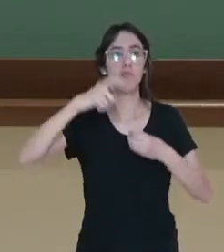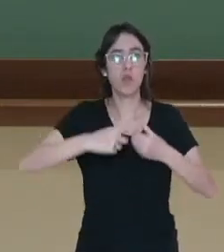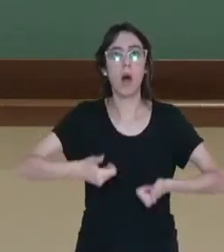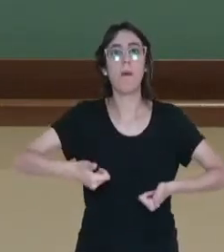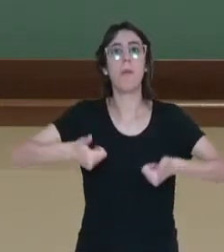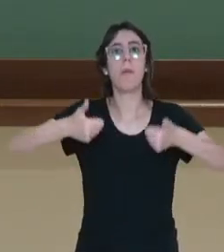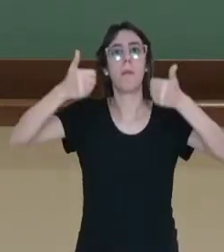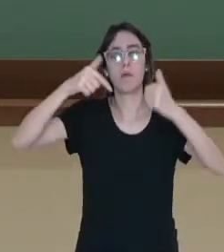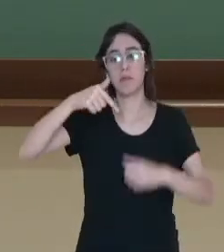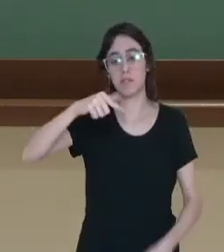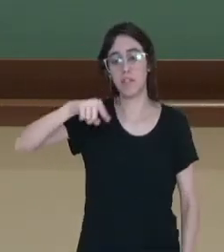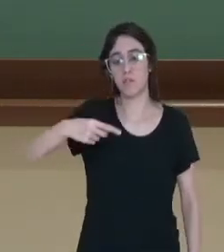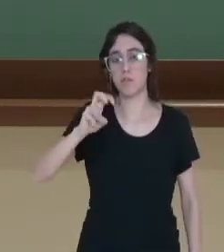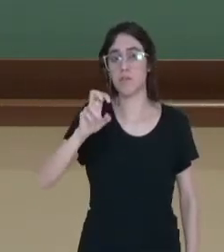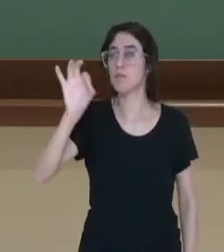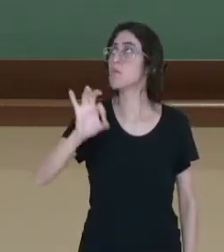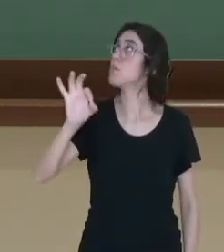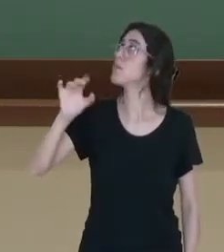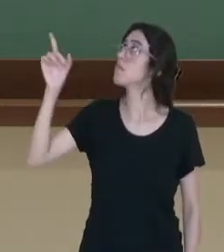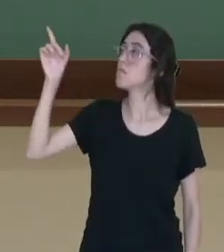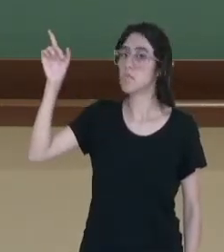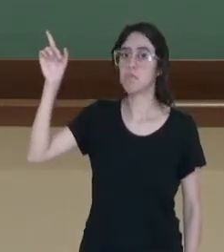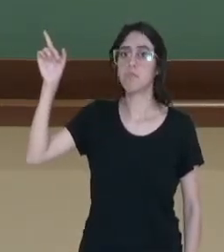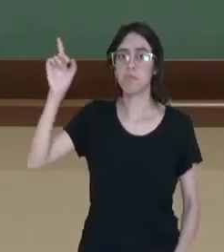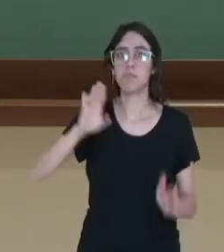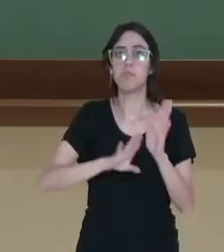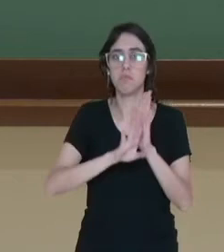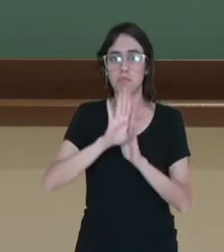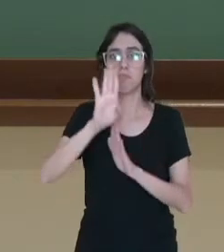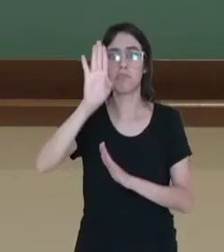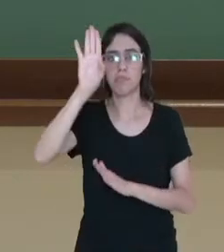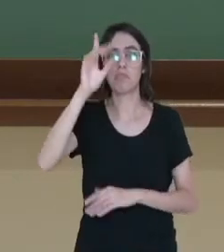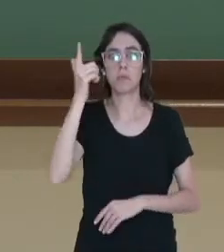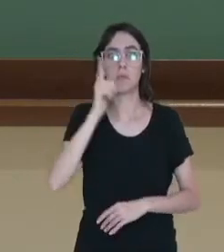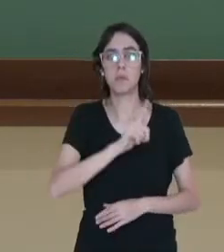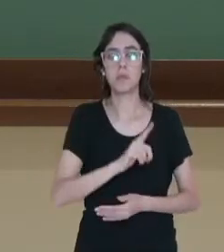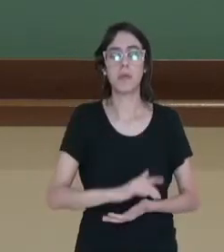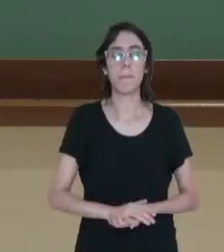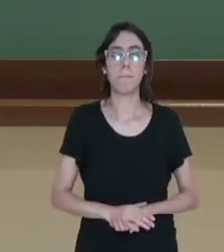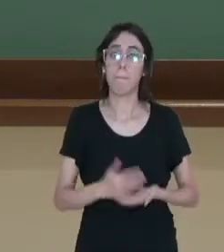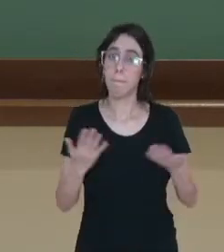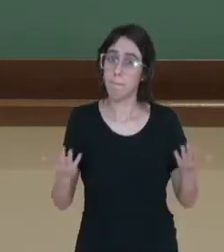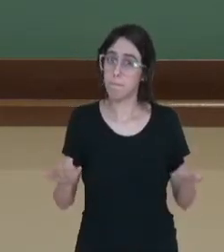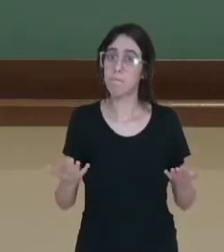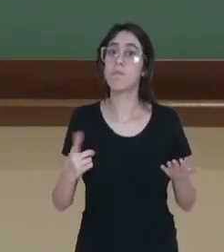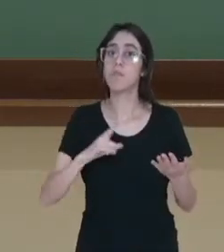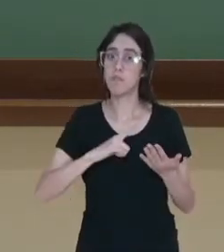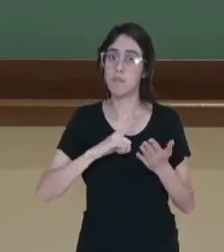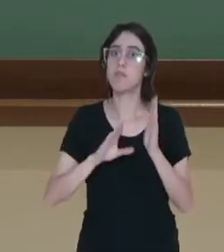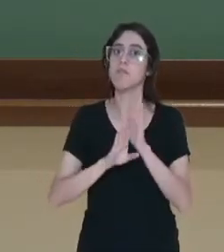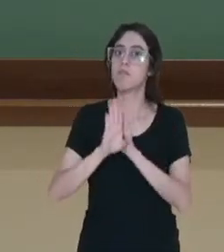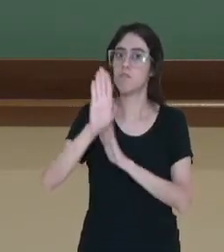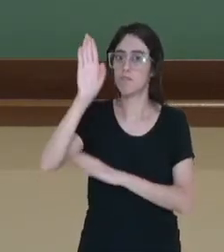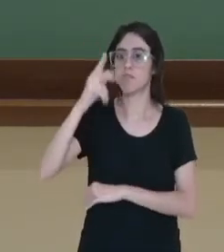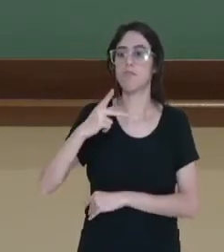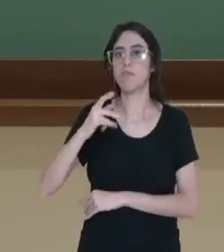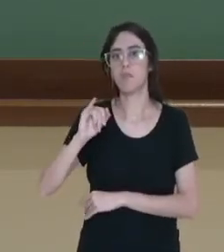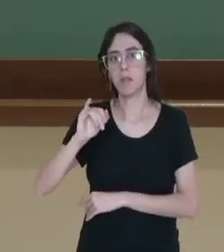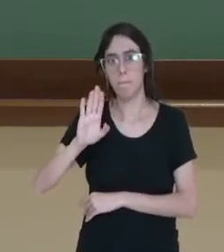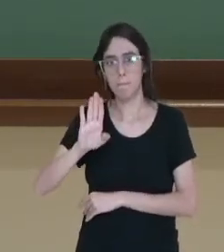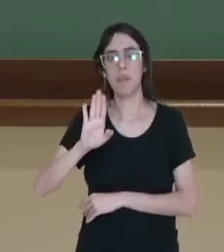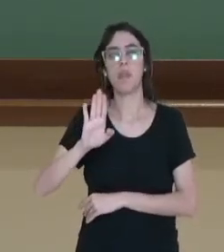muito altos, em 7,5% o crescimento do PIB brasileiro depois. Então você tem crescimento do PIB brasileiro